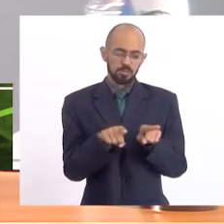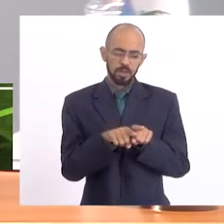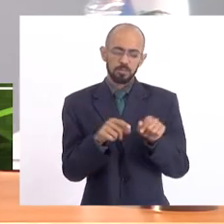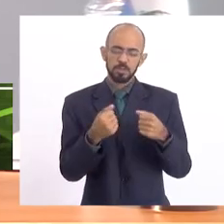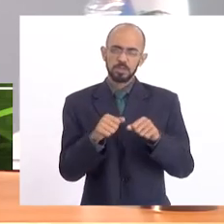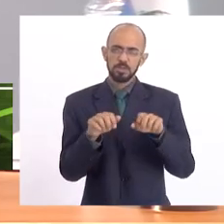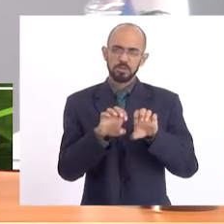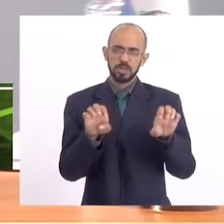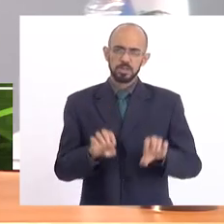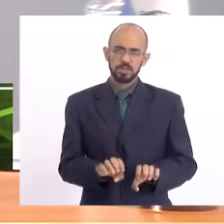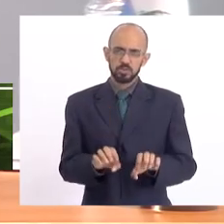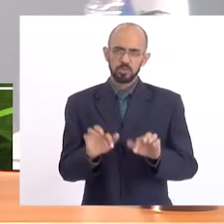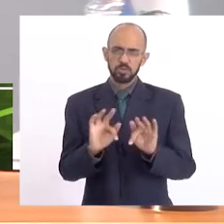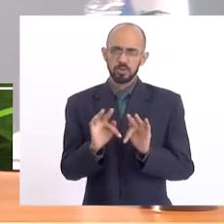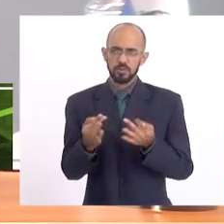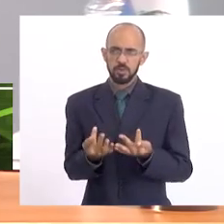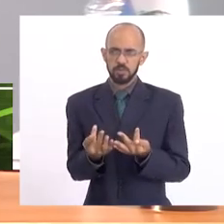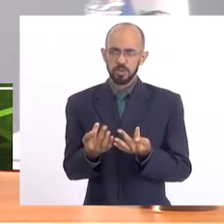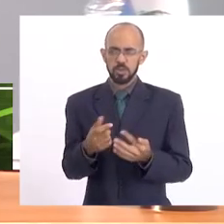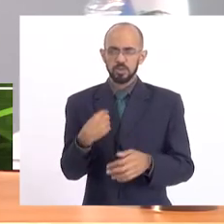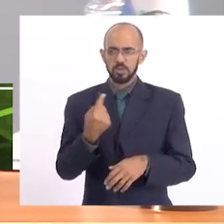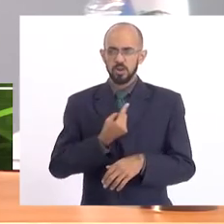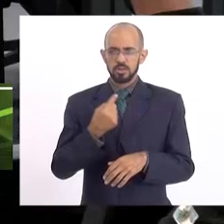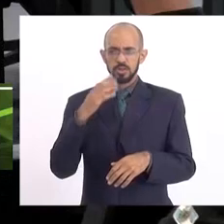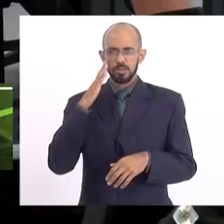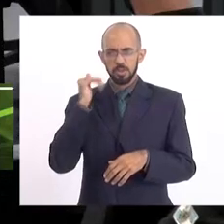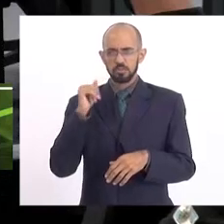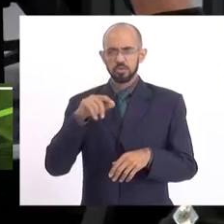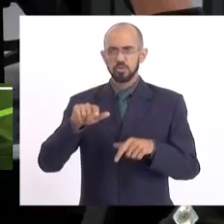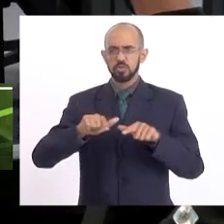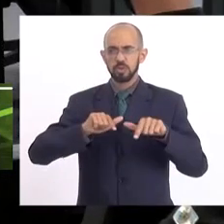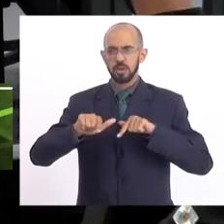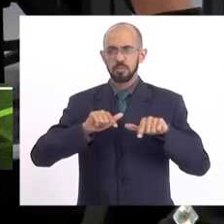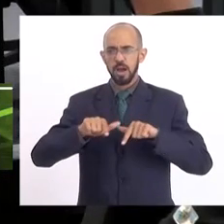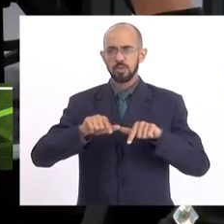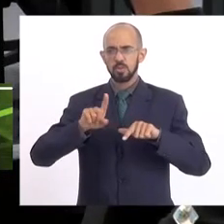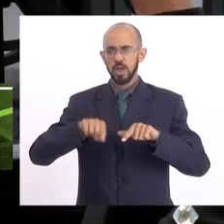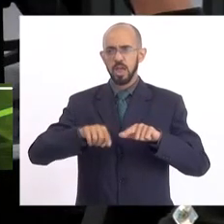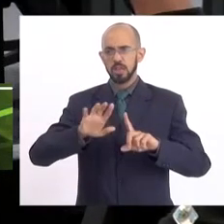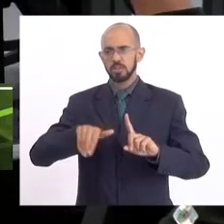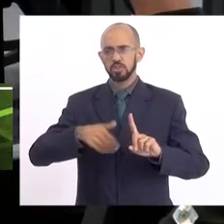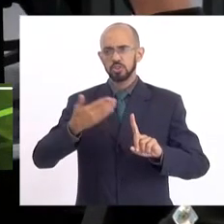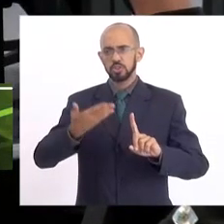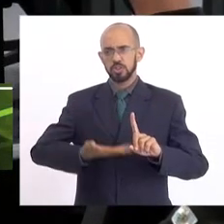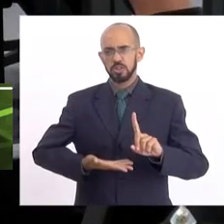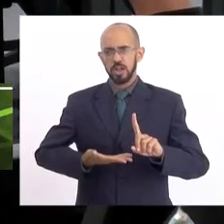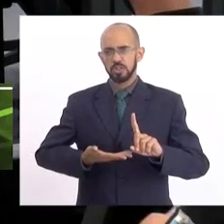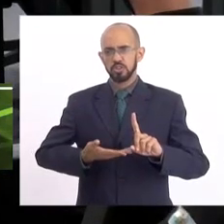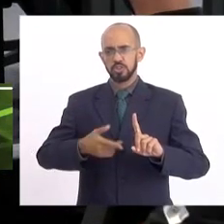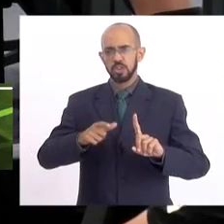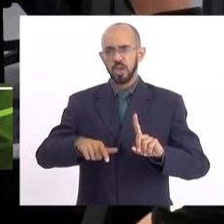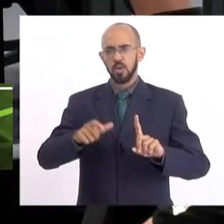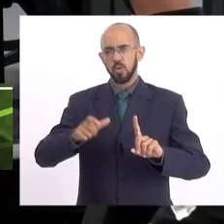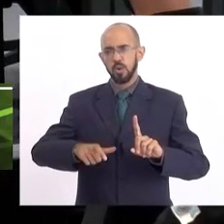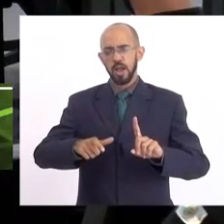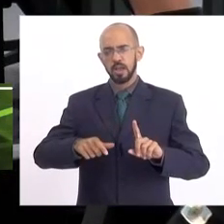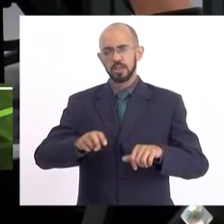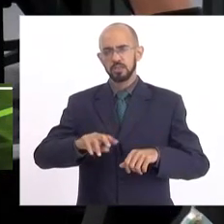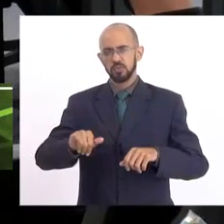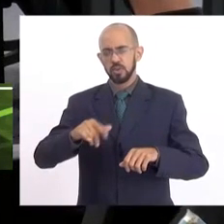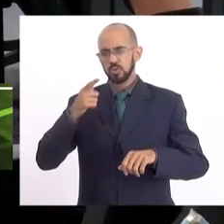estrutura familiar. E a gente sabe que o emprego é dignidade, né? E onde eles vão poder